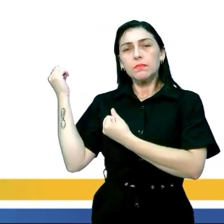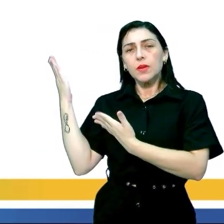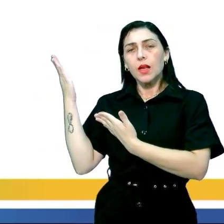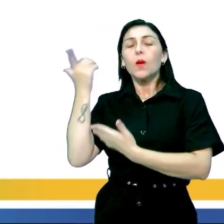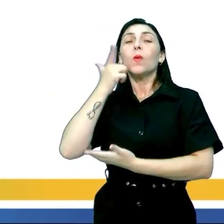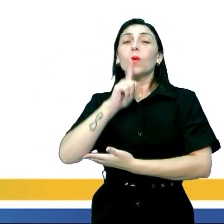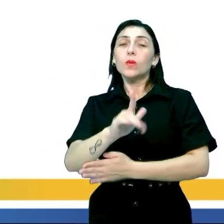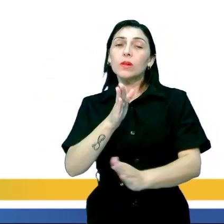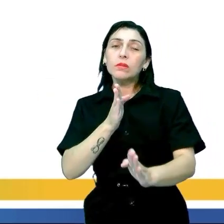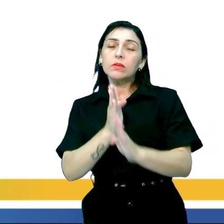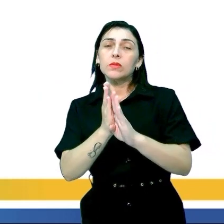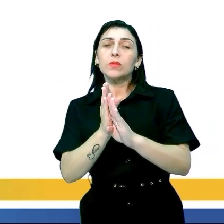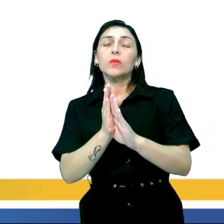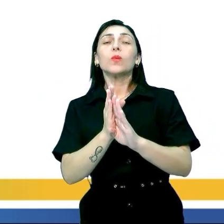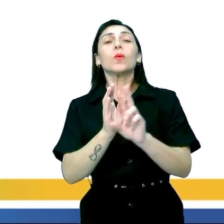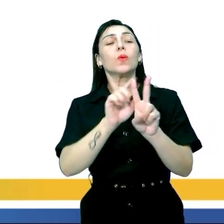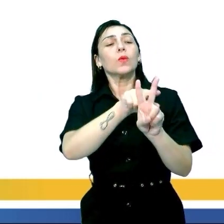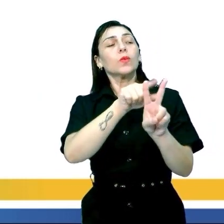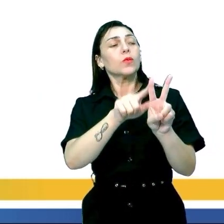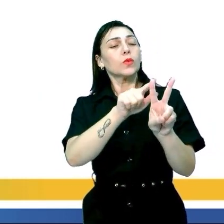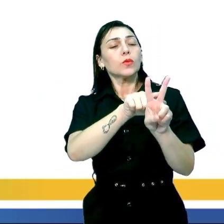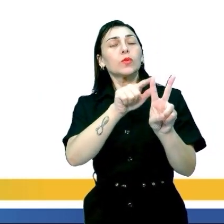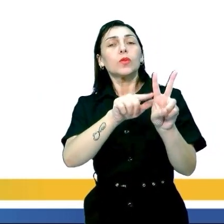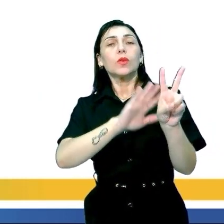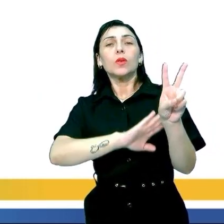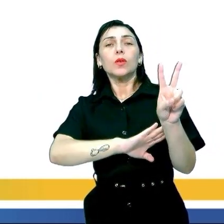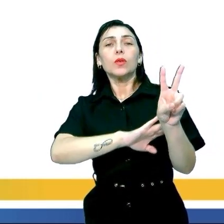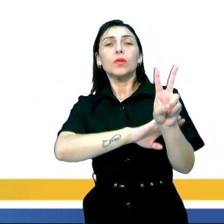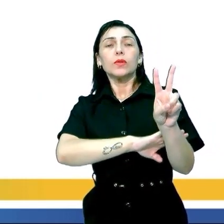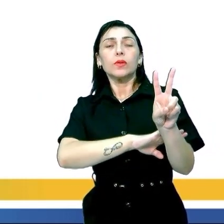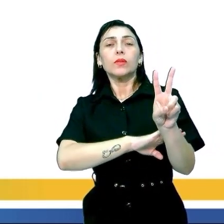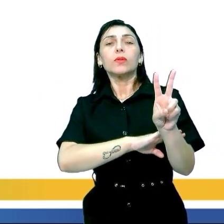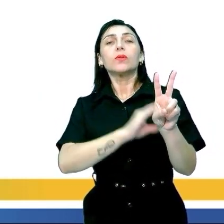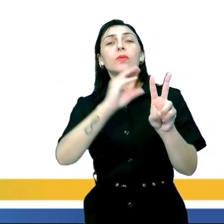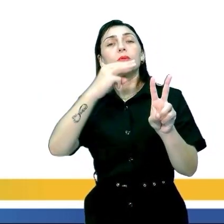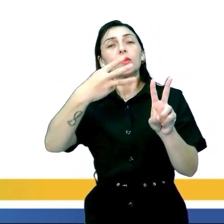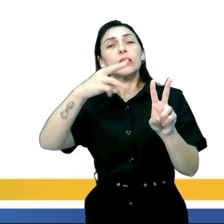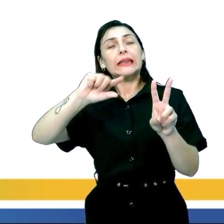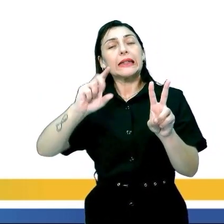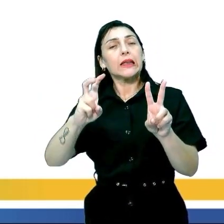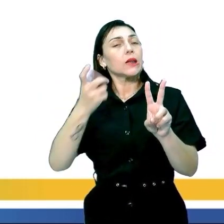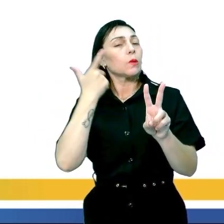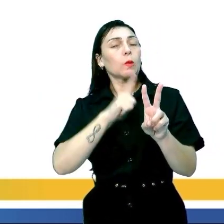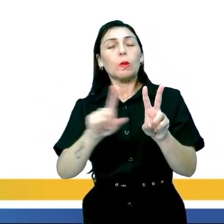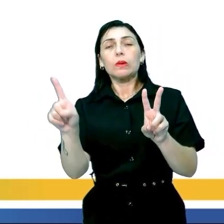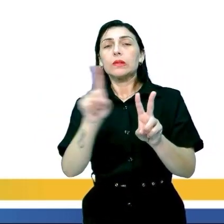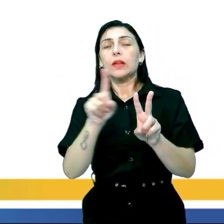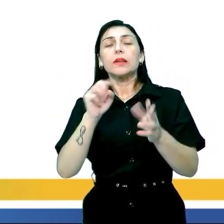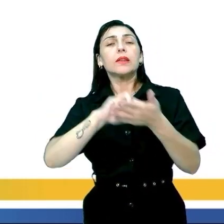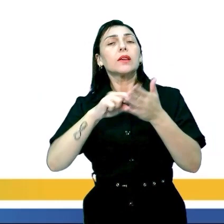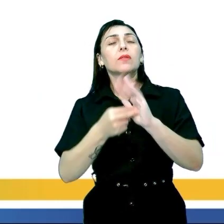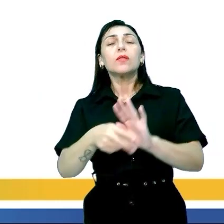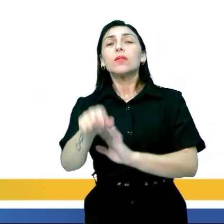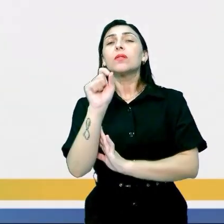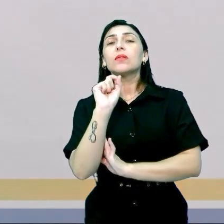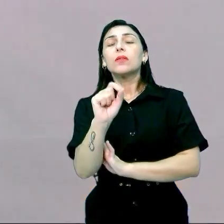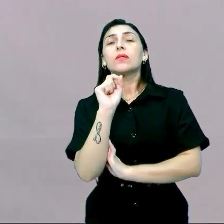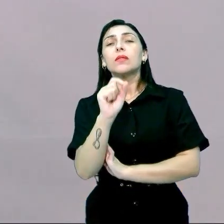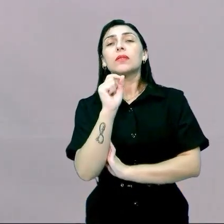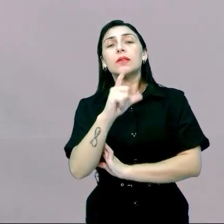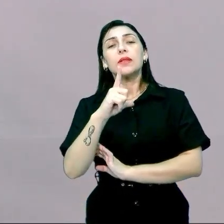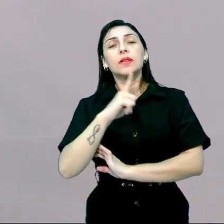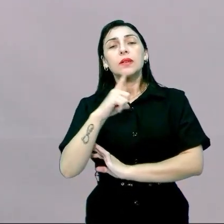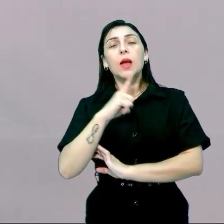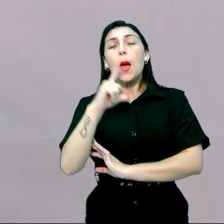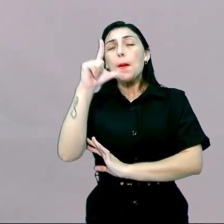consegue identificar os 2 toques. A partir do 3,5 ele já não consegue. Isso quer dizer o quê? Que ele